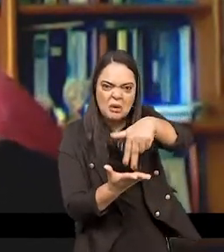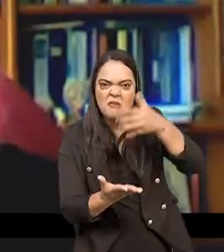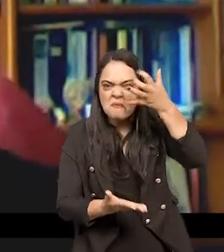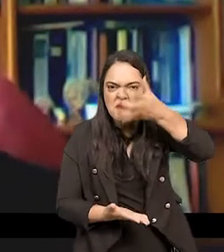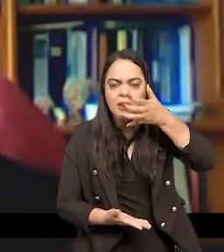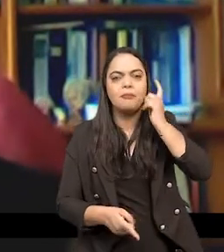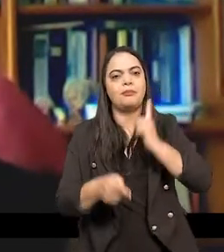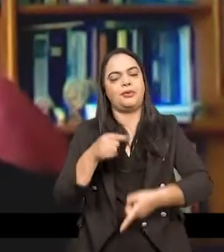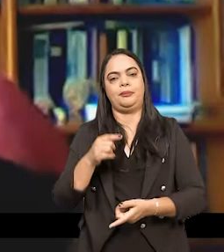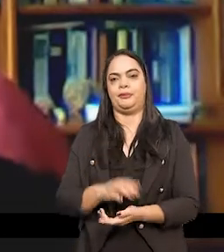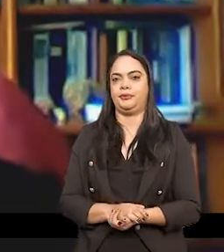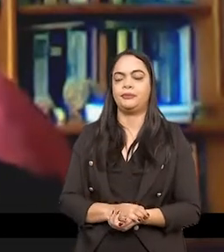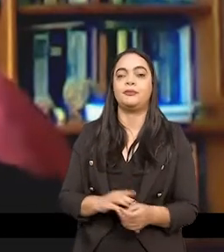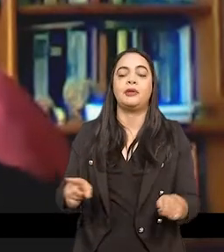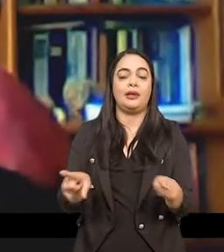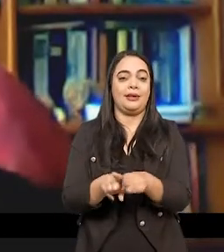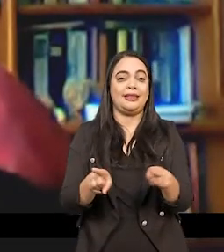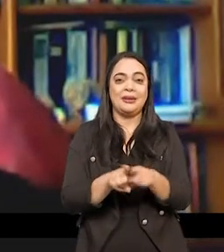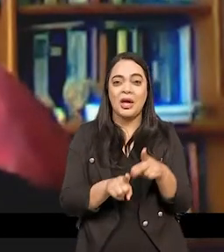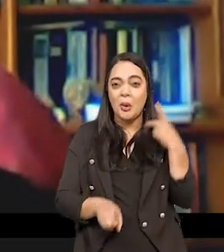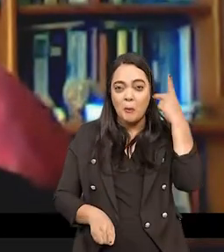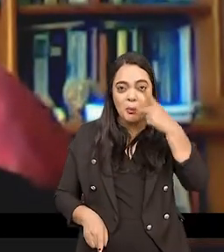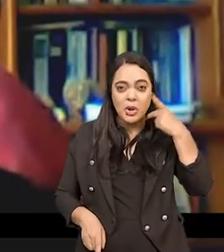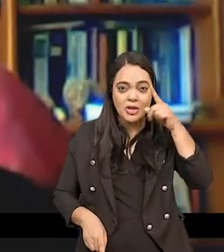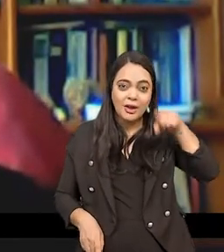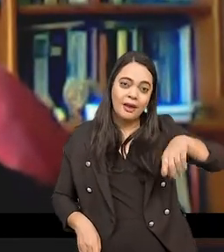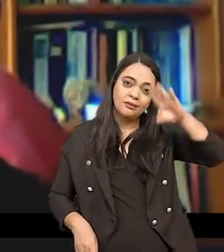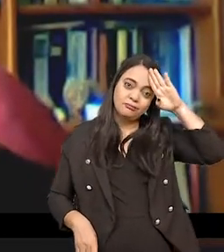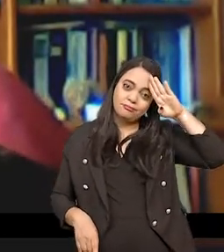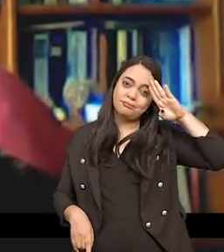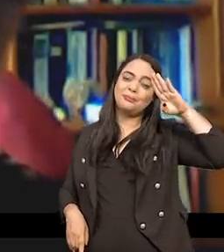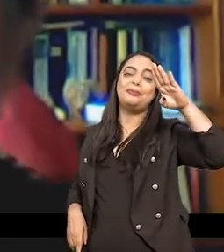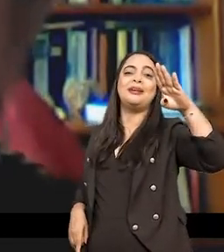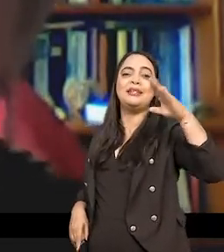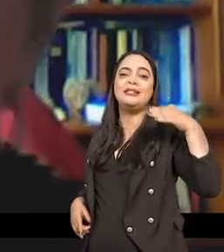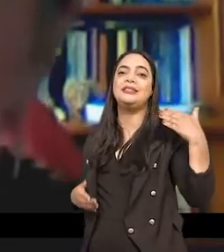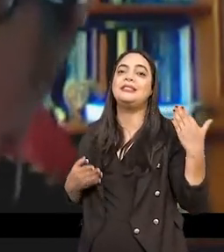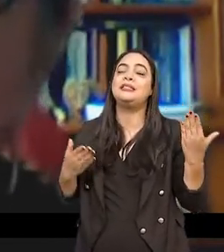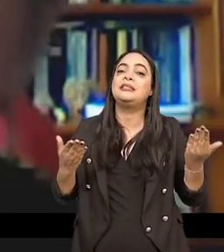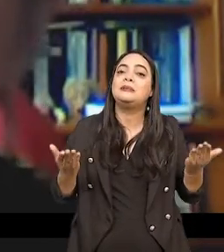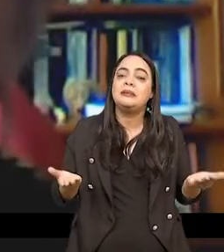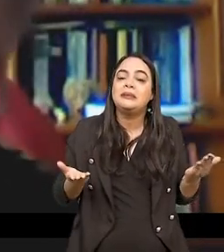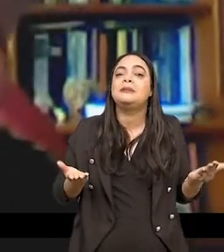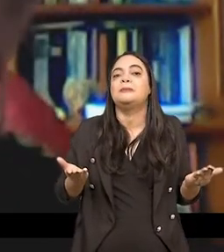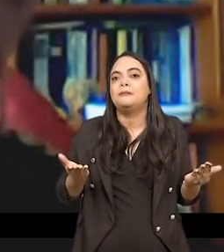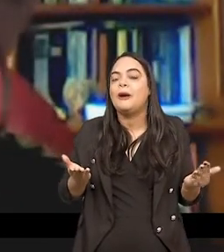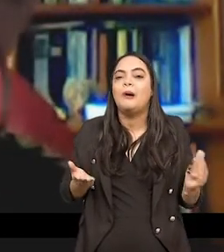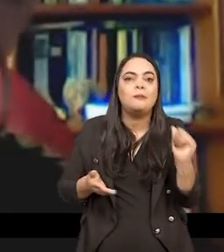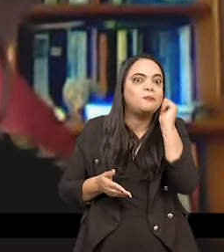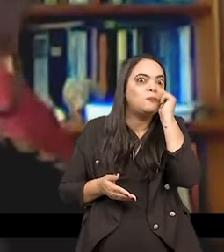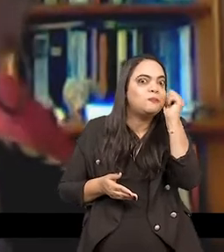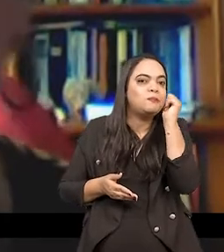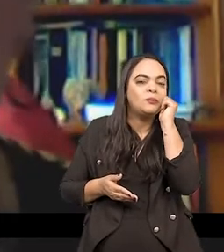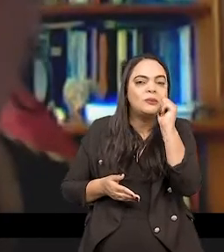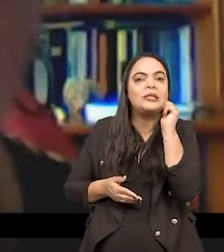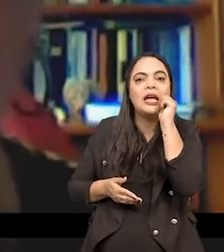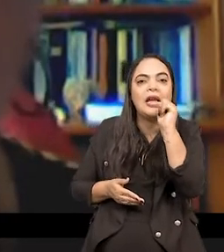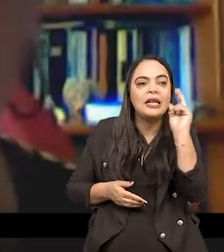para mim esse é o grande centro, né, do veto feminino ao poder na